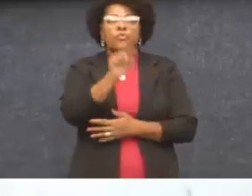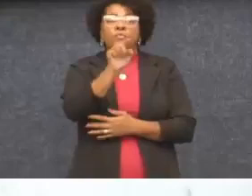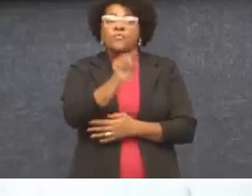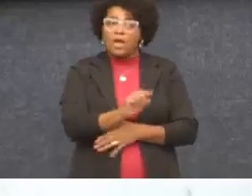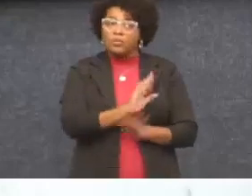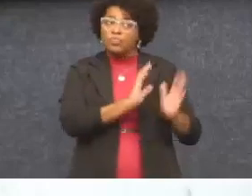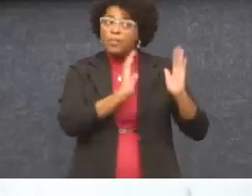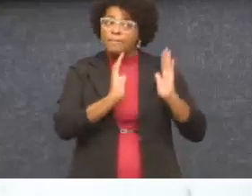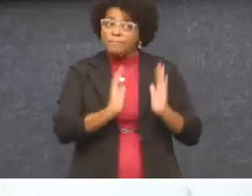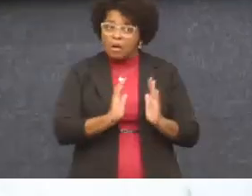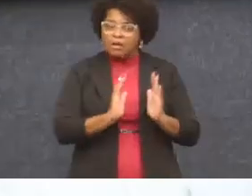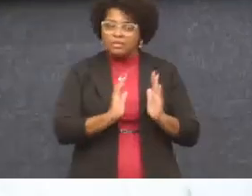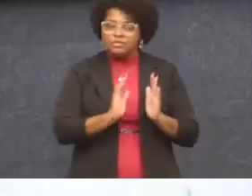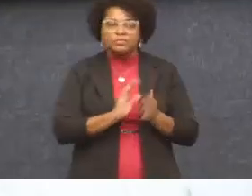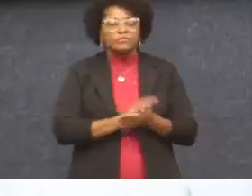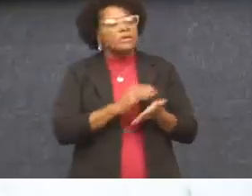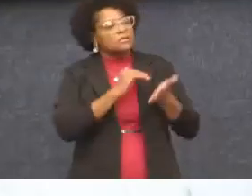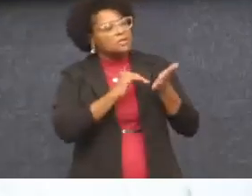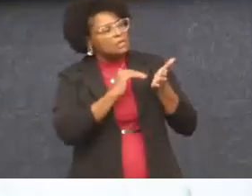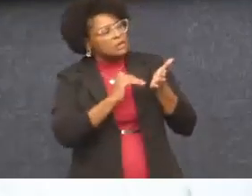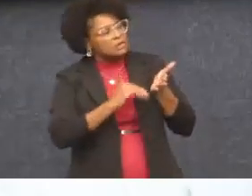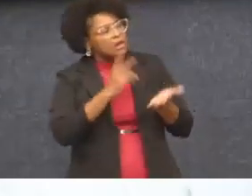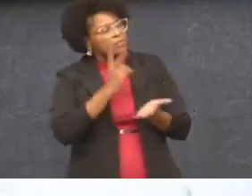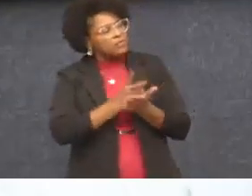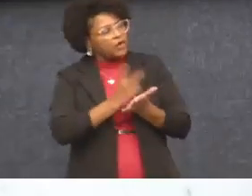Senhor secretário, próximo item na pauta.